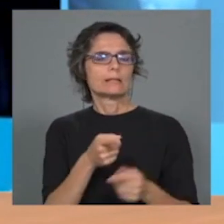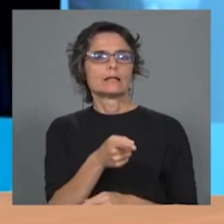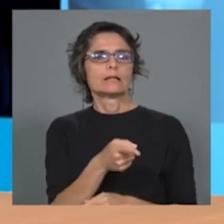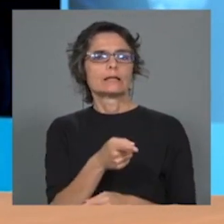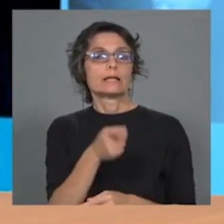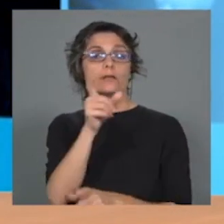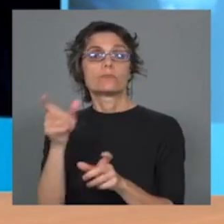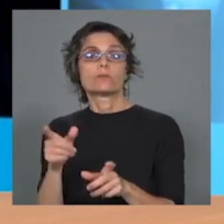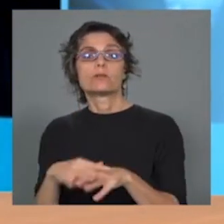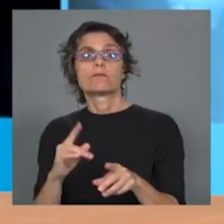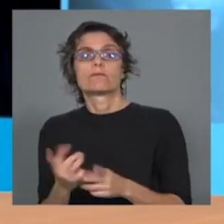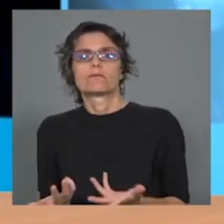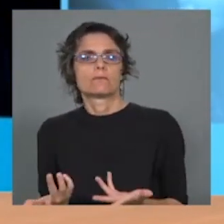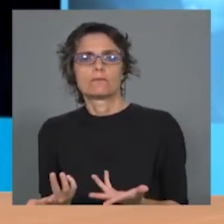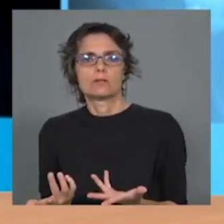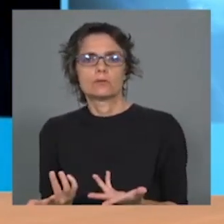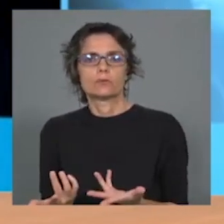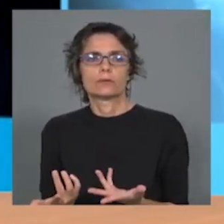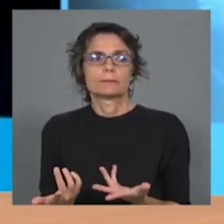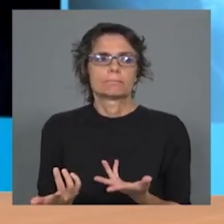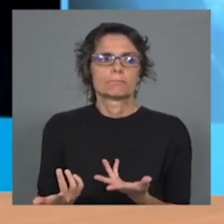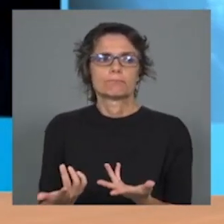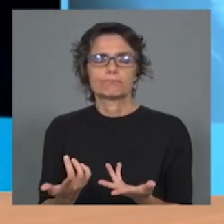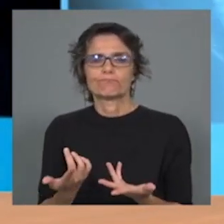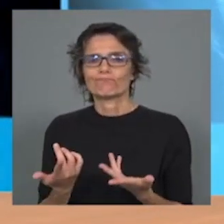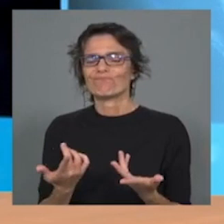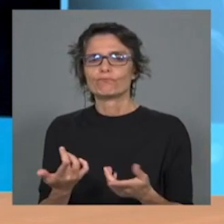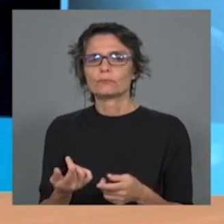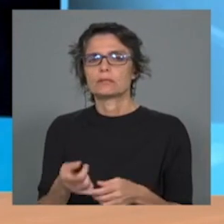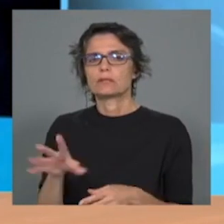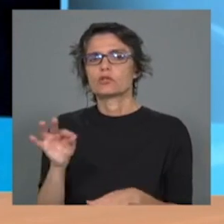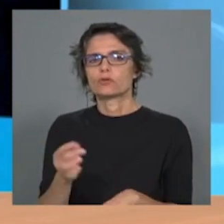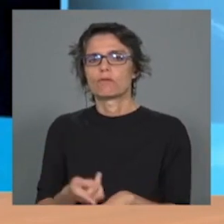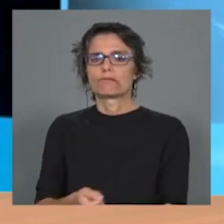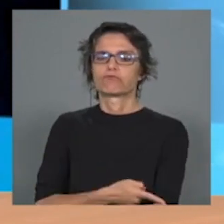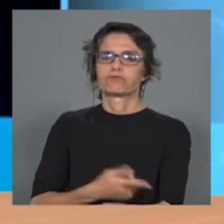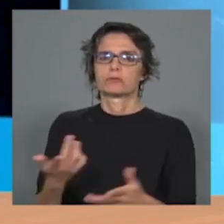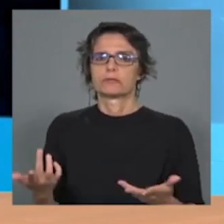pessoas facilmente vão para extremismos.